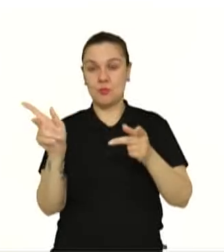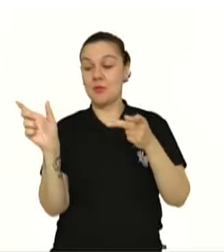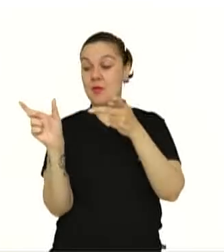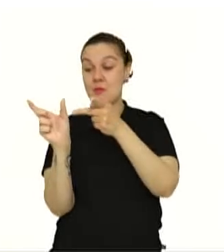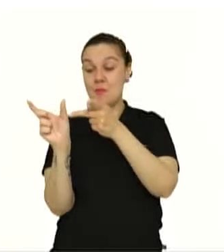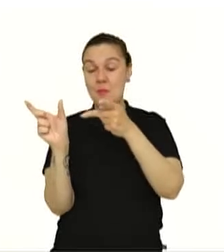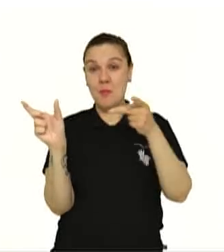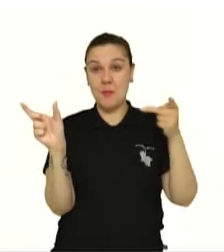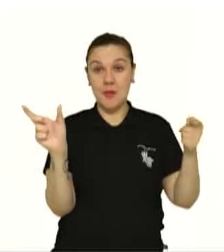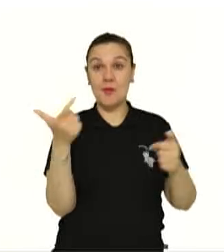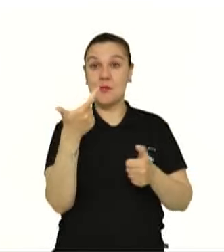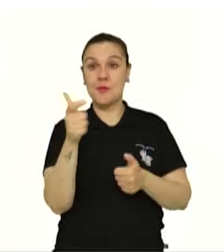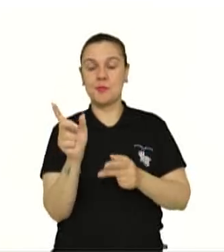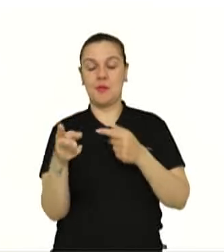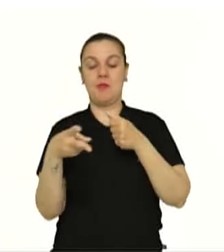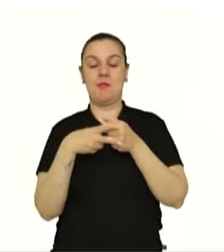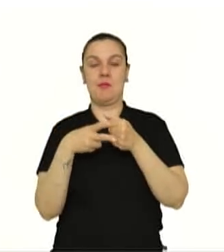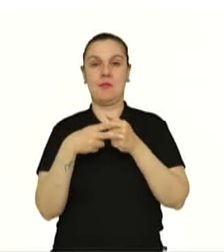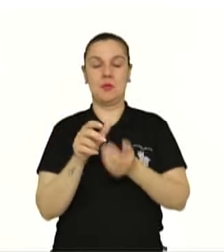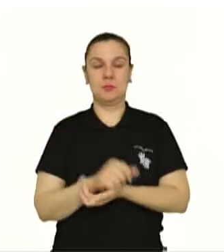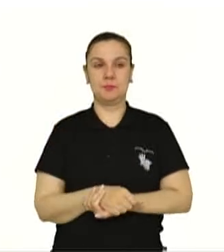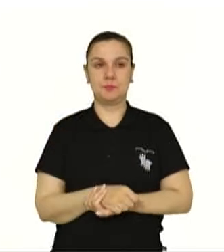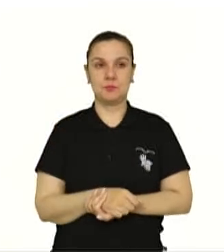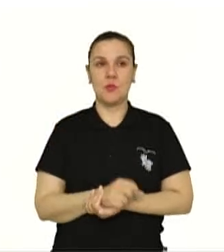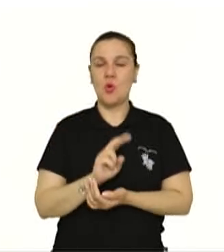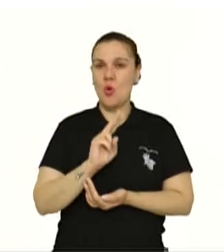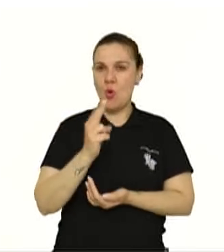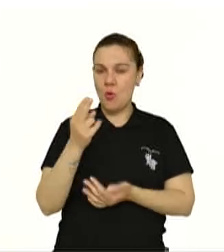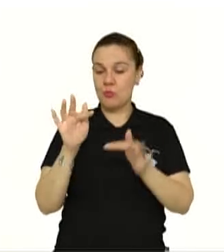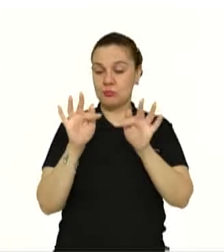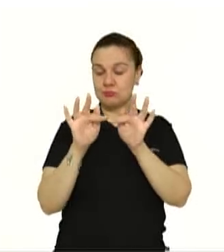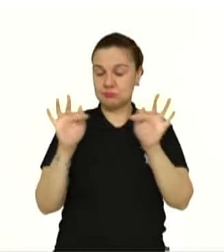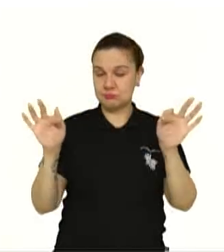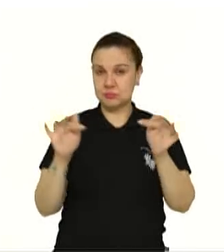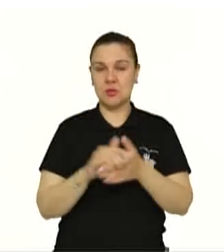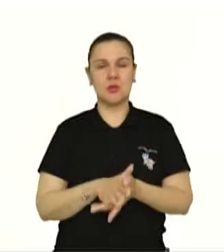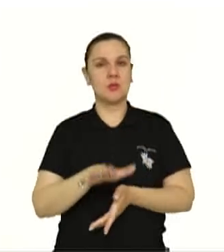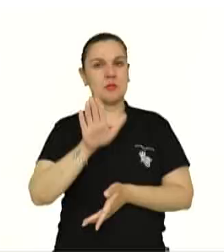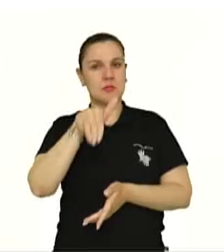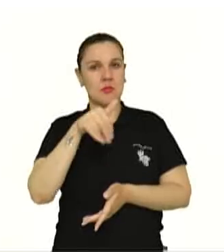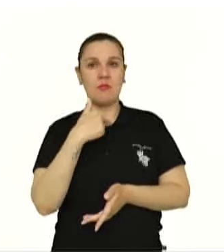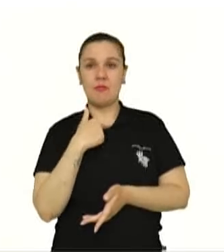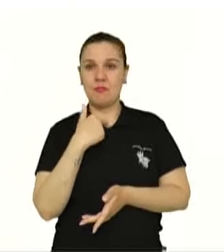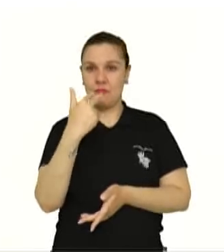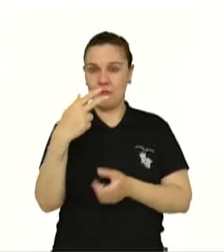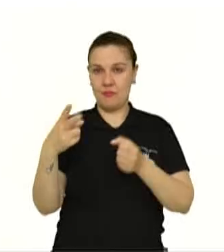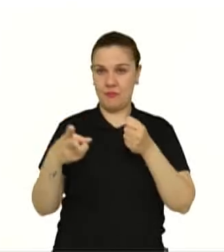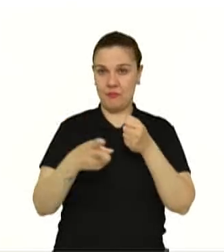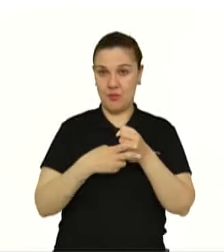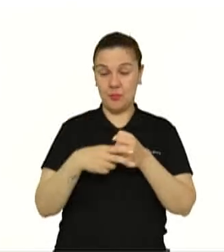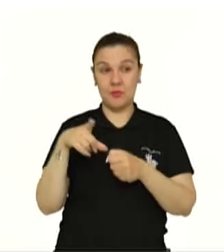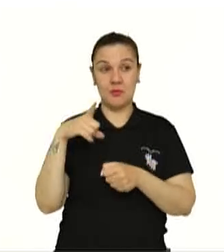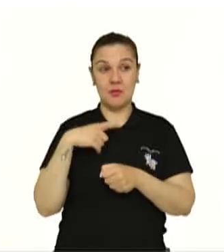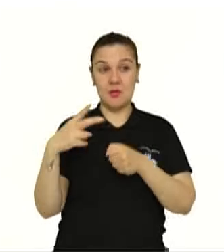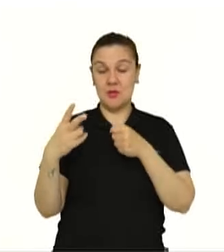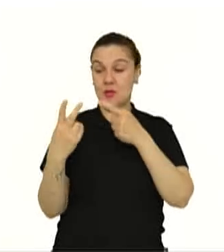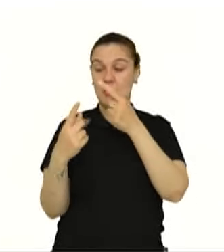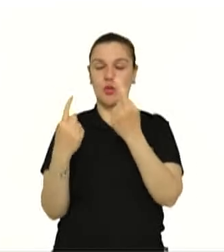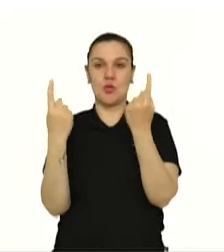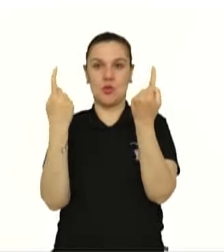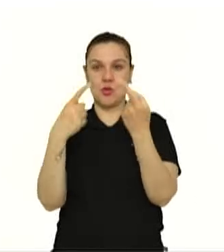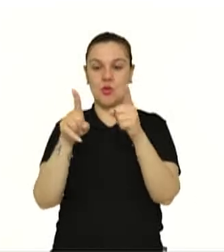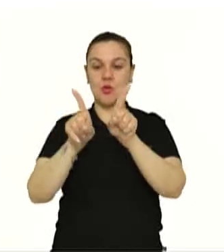que não possua verbo. Ou uma locução verbal. Quando que vai haver locução verbal? Quando eu tiver